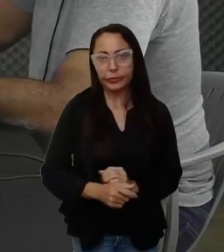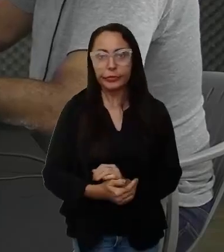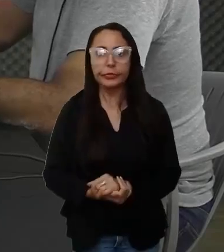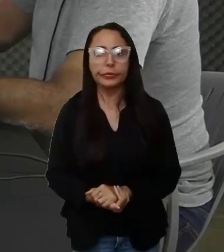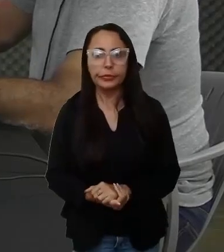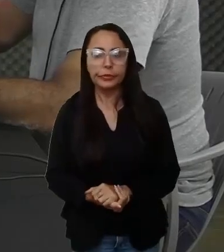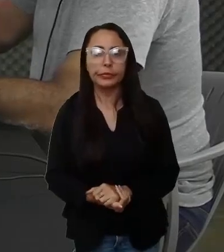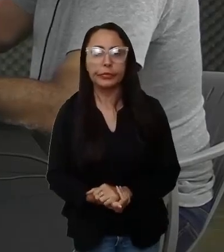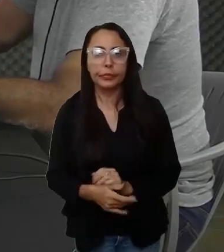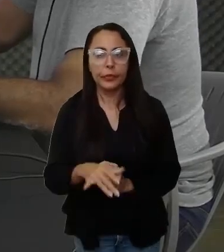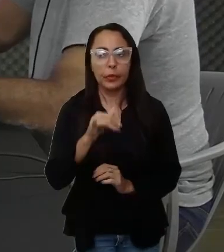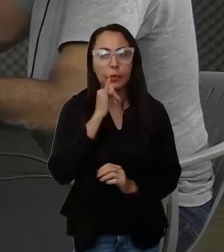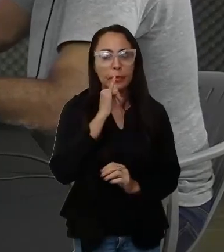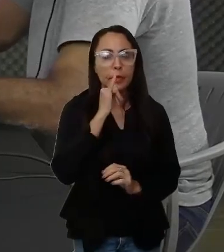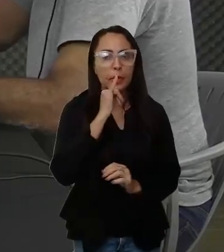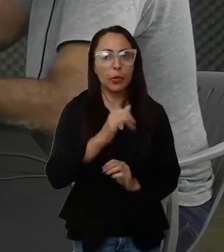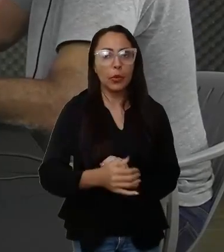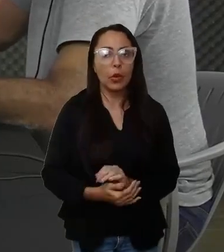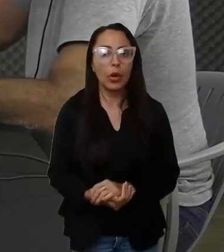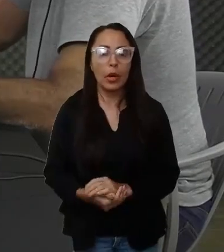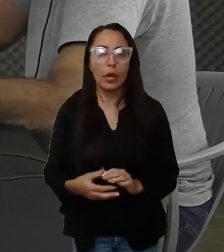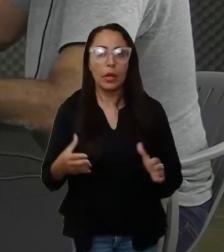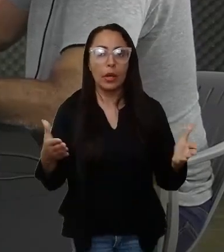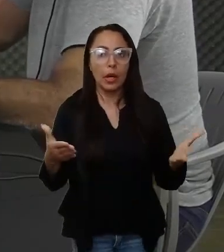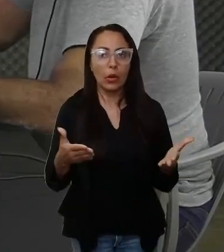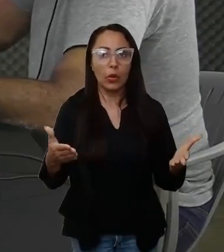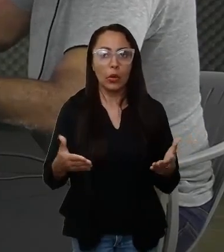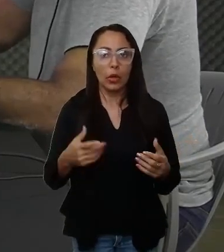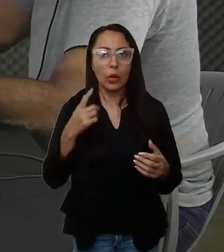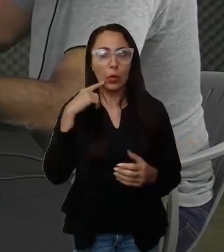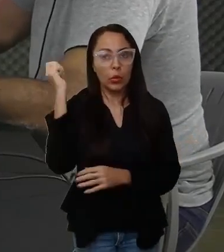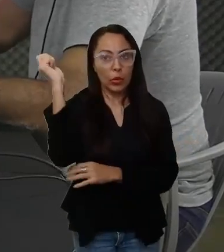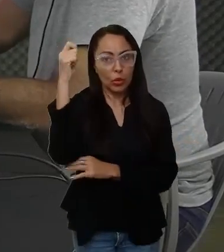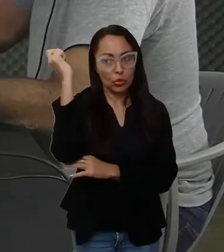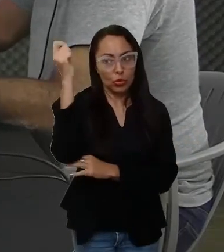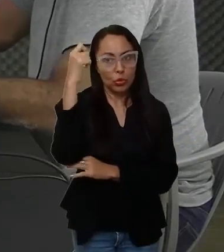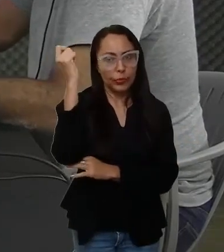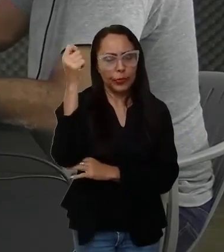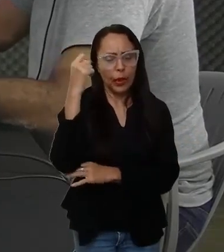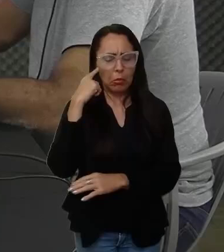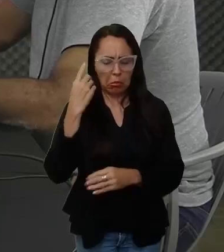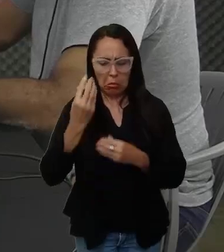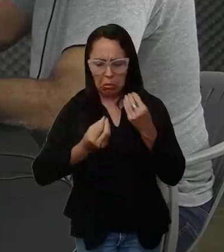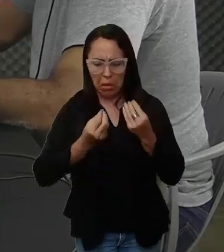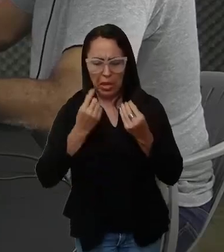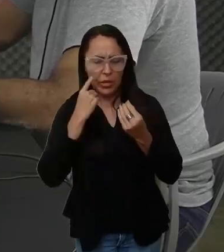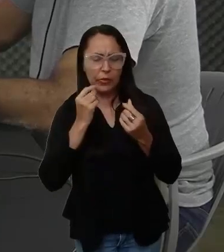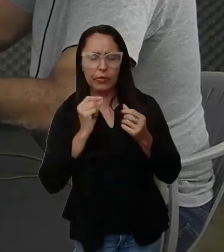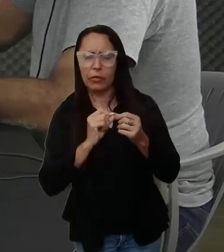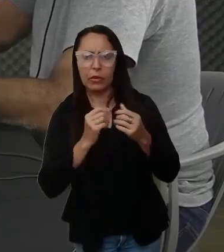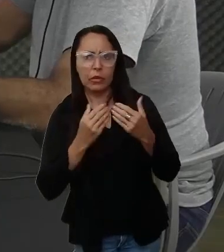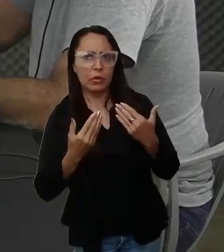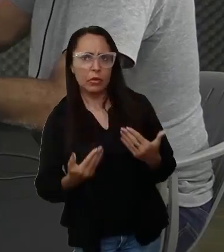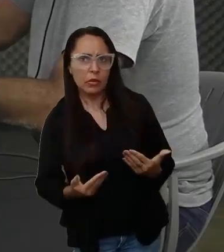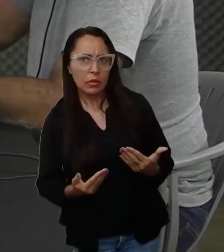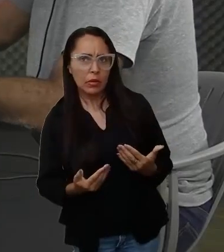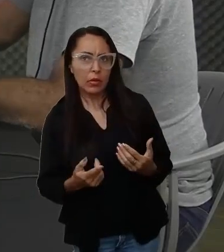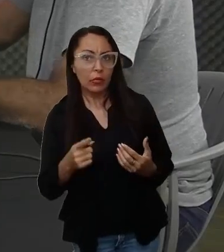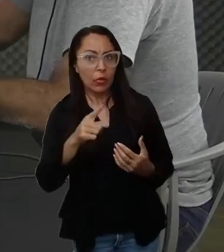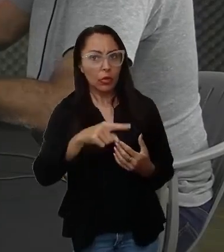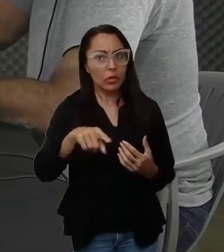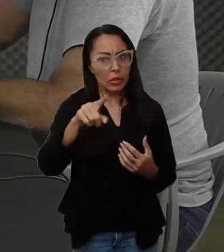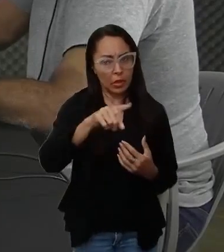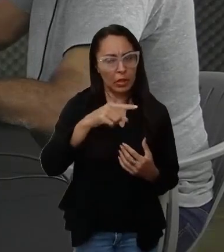Por exemplo, vamos levar em consideração agora o Rio Grande do Sul. Como é que fica a logística nesse sentido, o senhor como